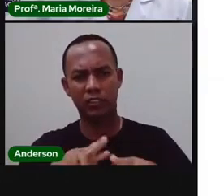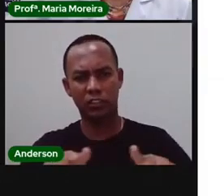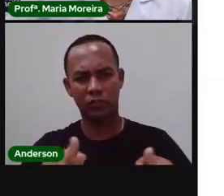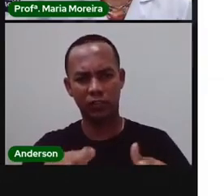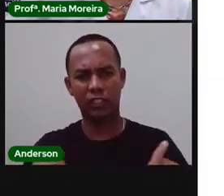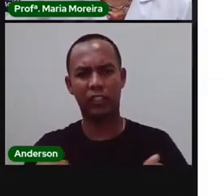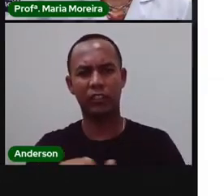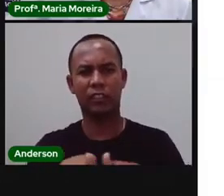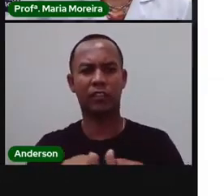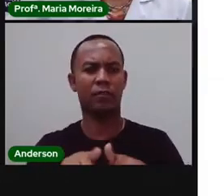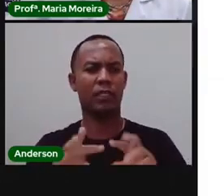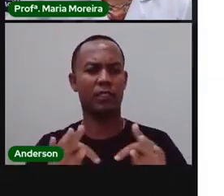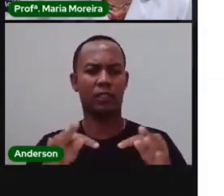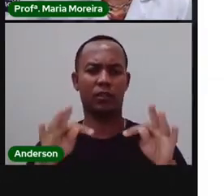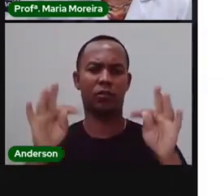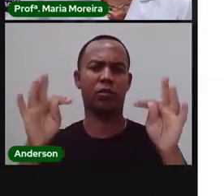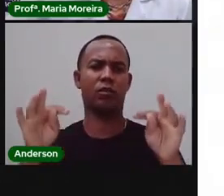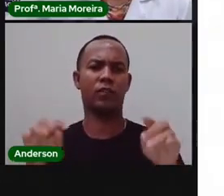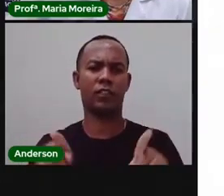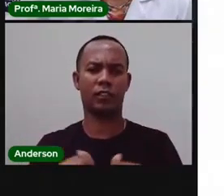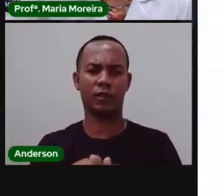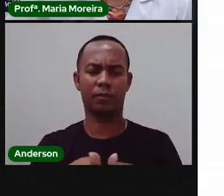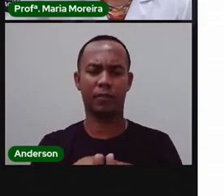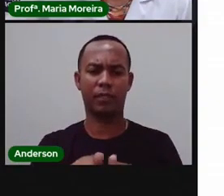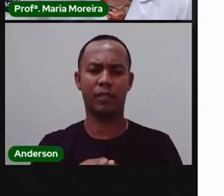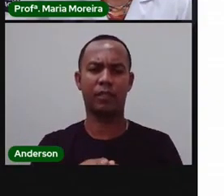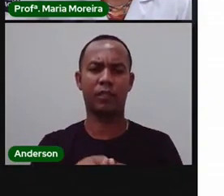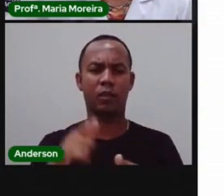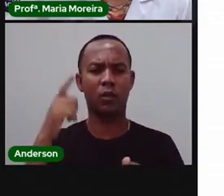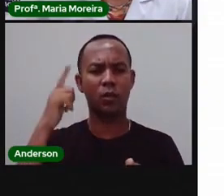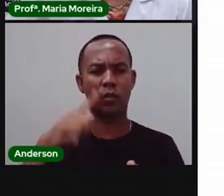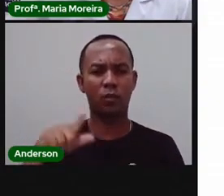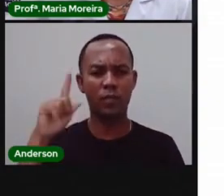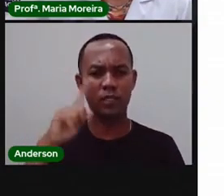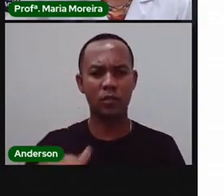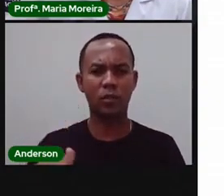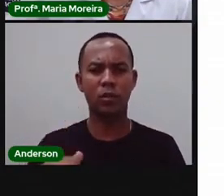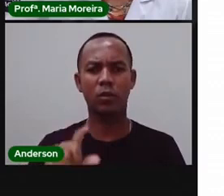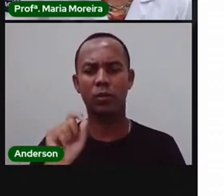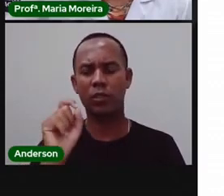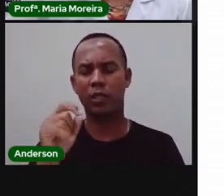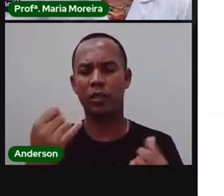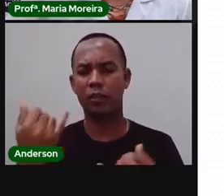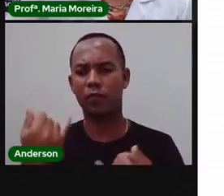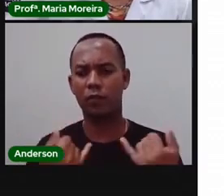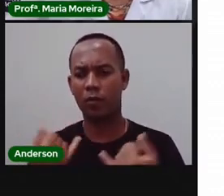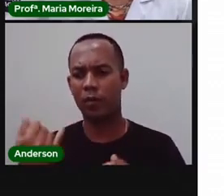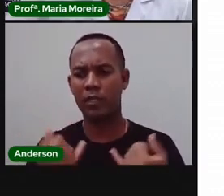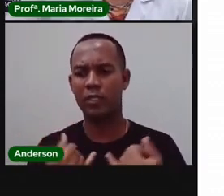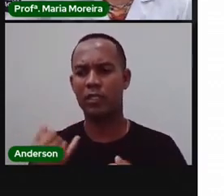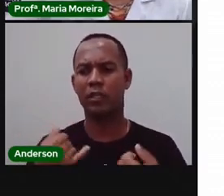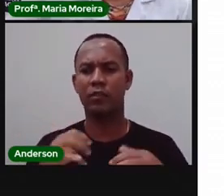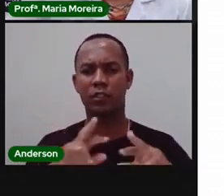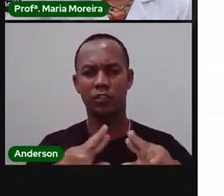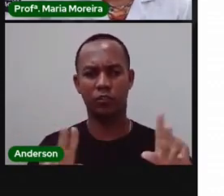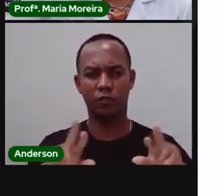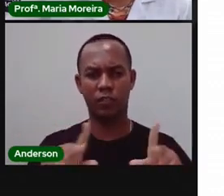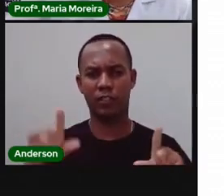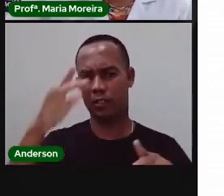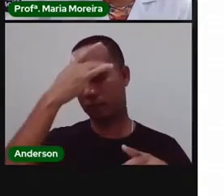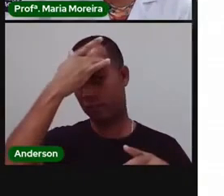aparelhos tecnológicos que possibilitaram a transmissão de informação entre as